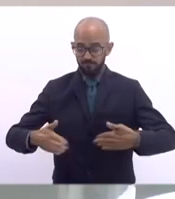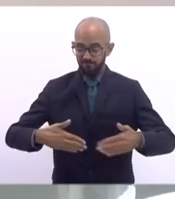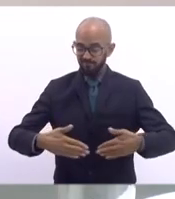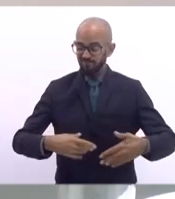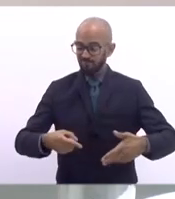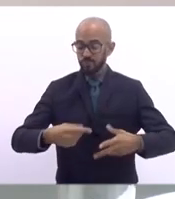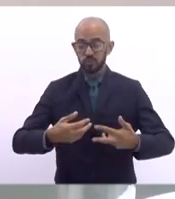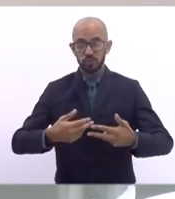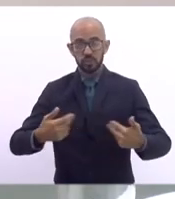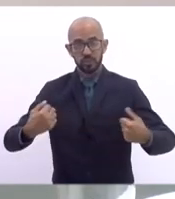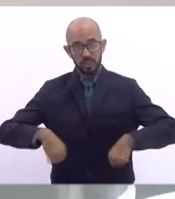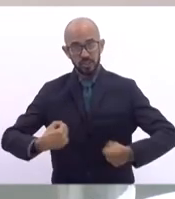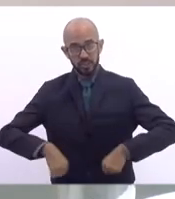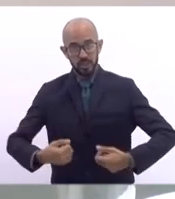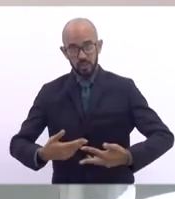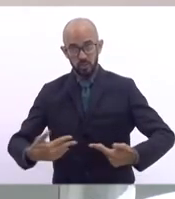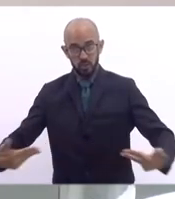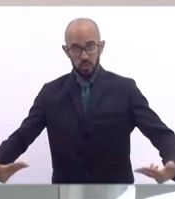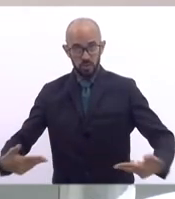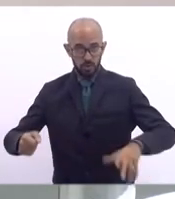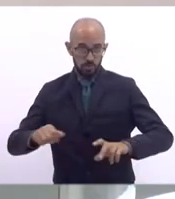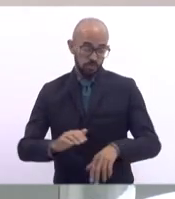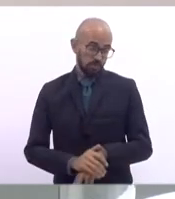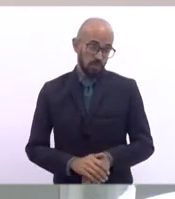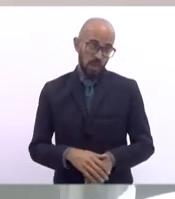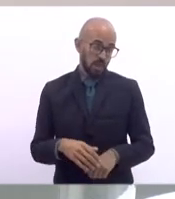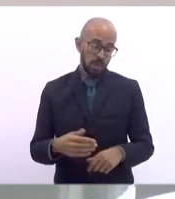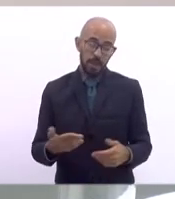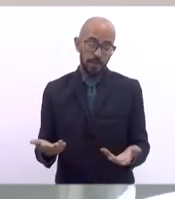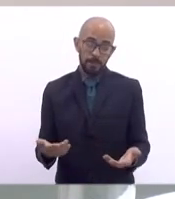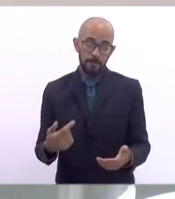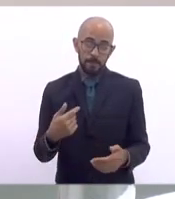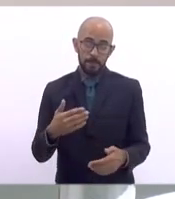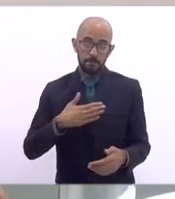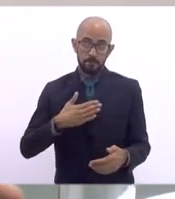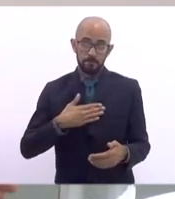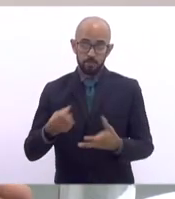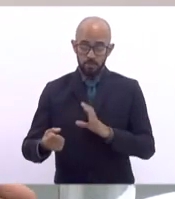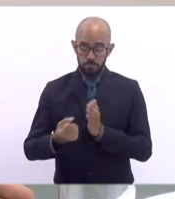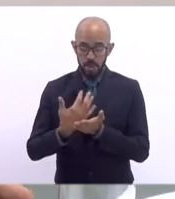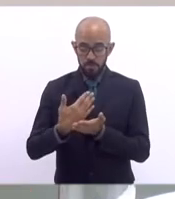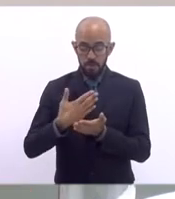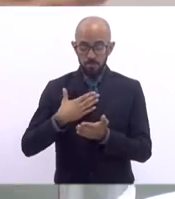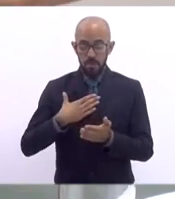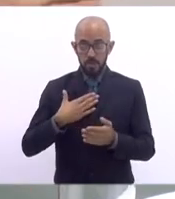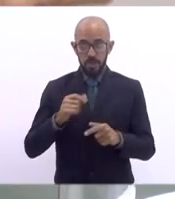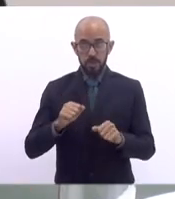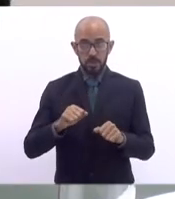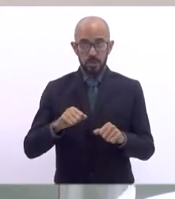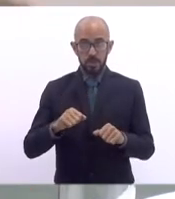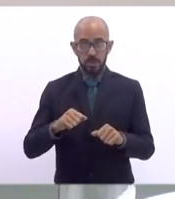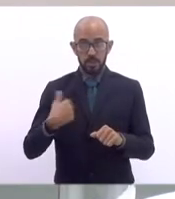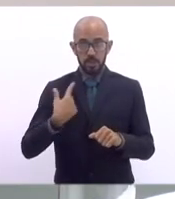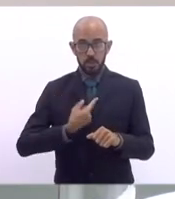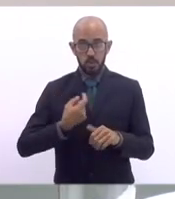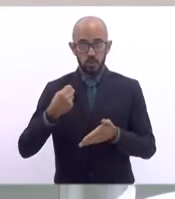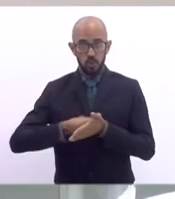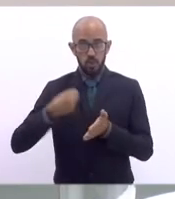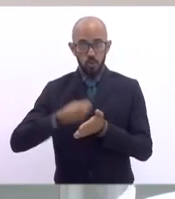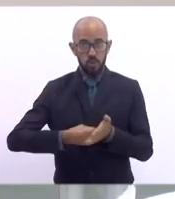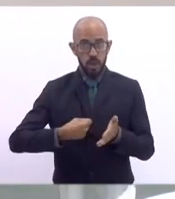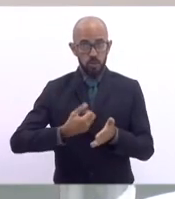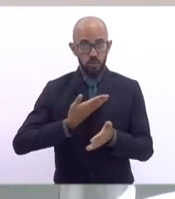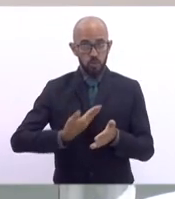recebo o Fernando é na minha rede é que eu tenho lutado ao governo